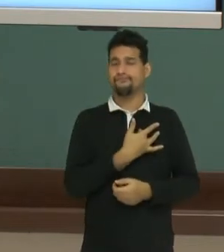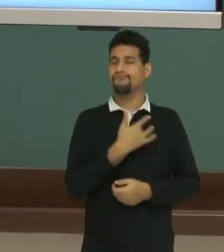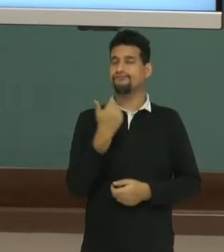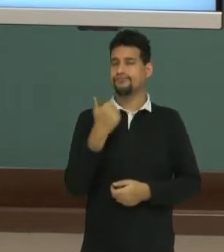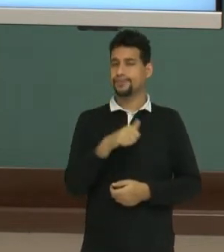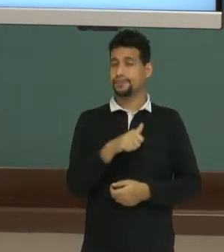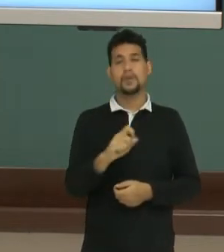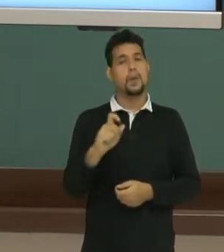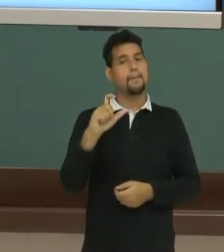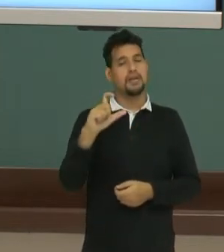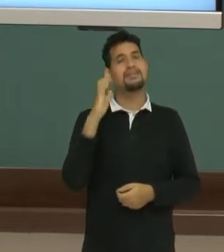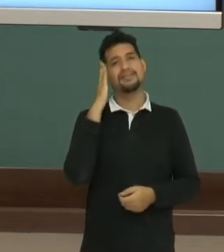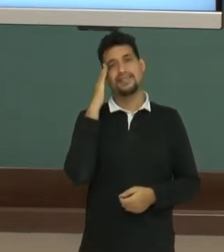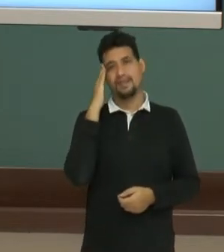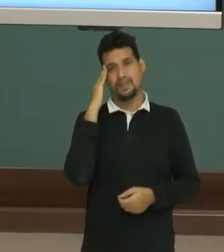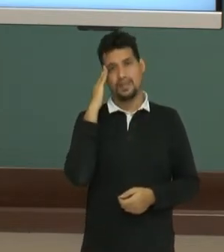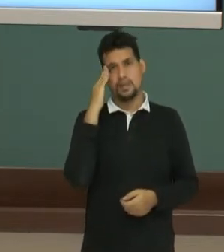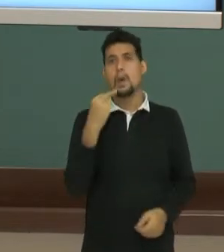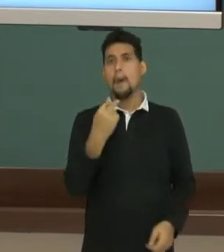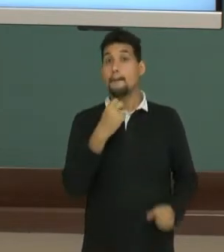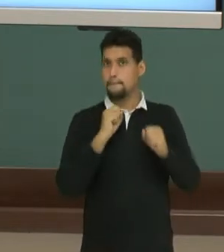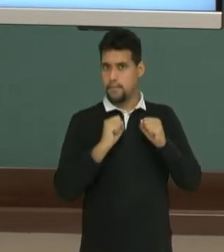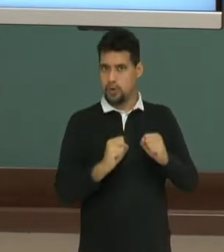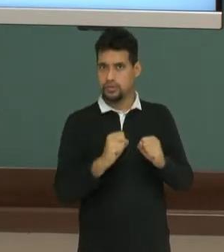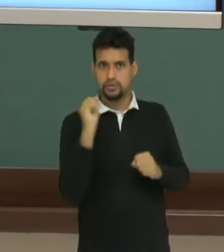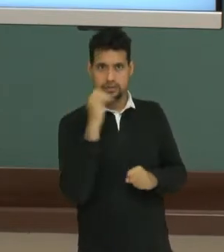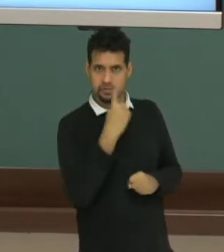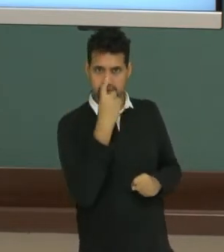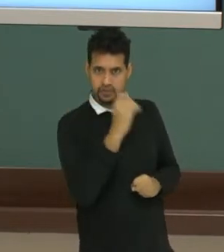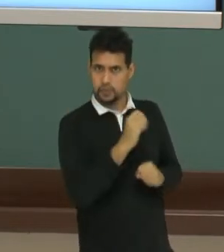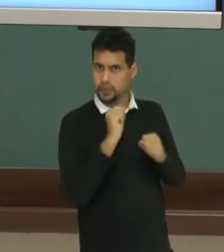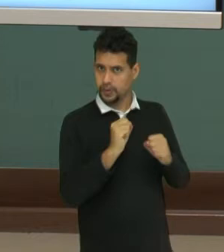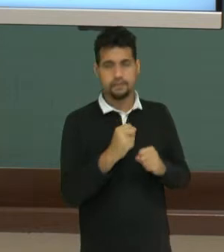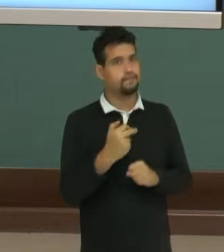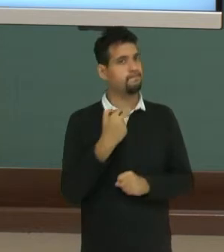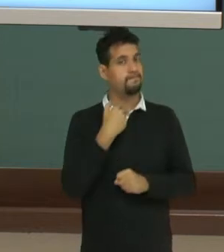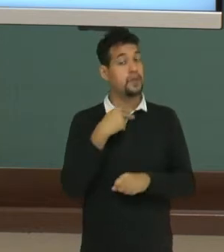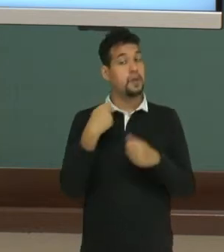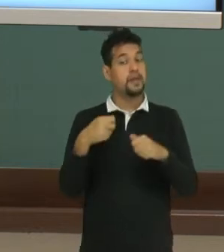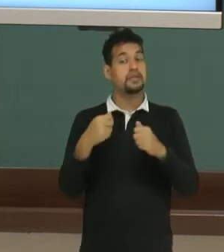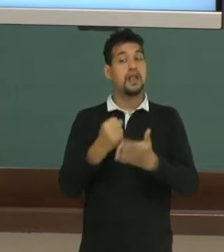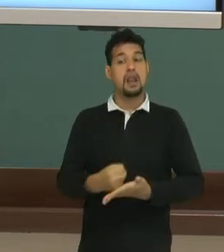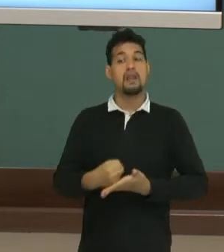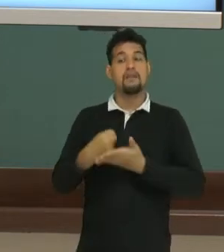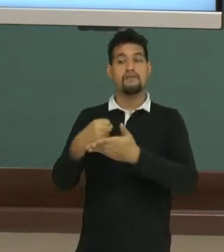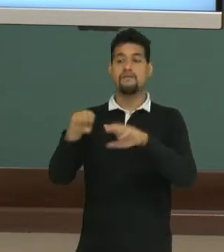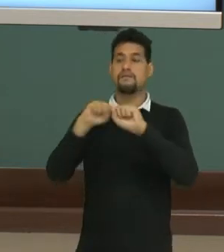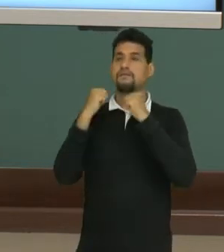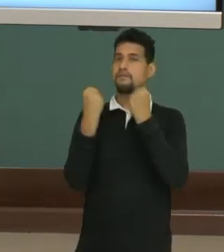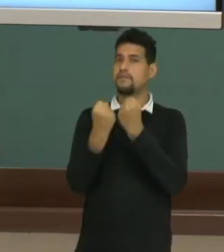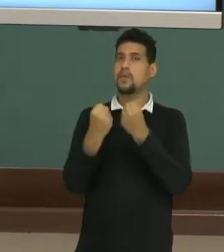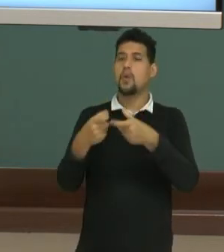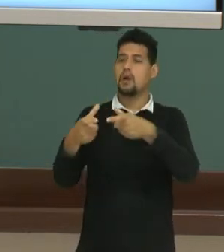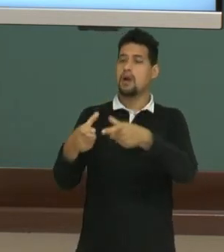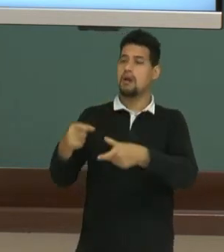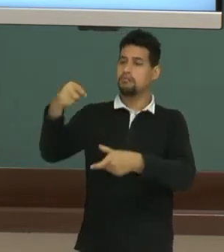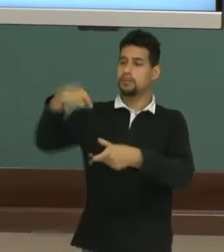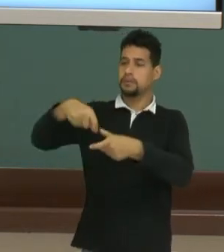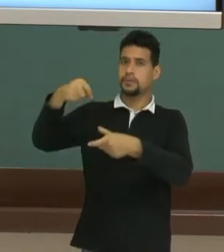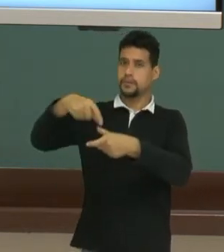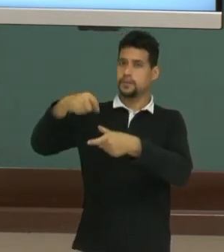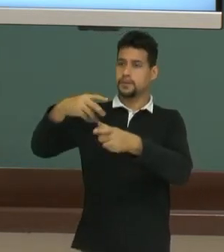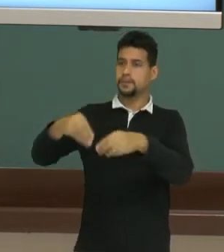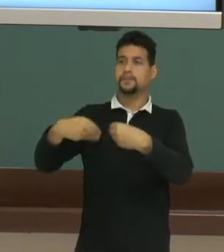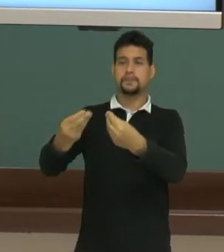pilhas, vocês já sabem, são feitas aí com vários componentes que, se descartados de forma incorreta, vão trazer prejuízos ao meio